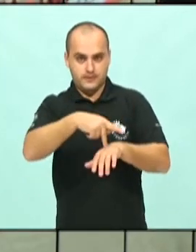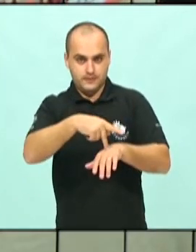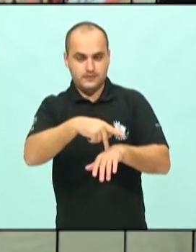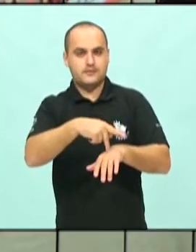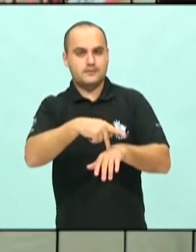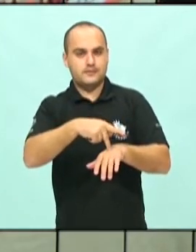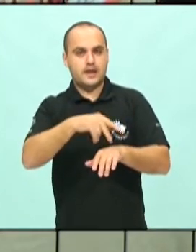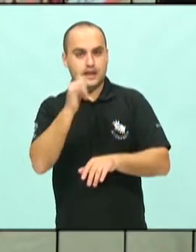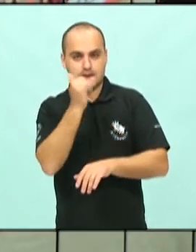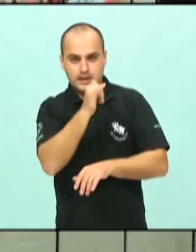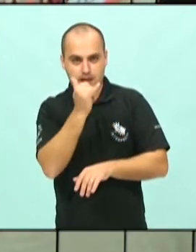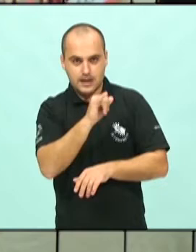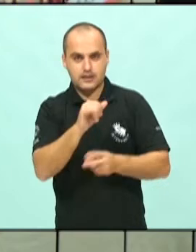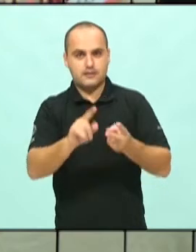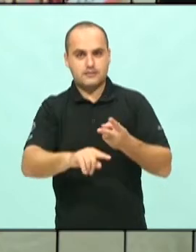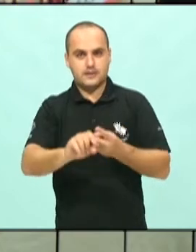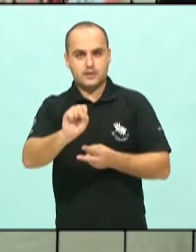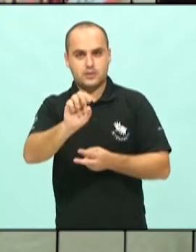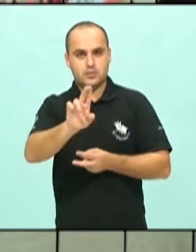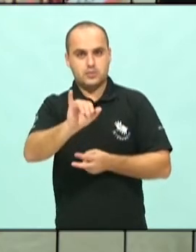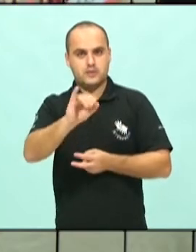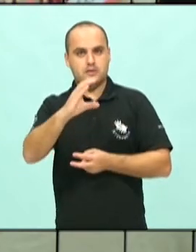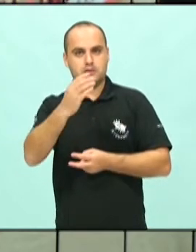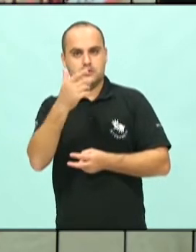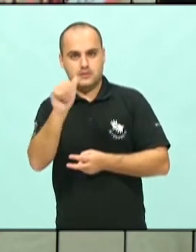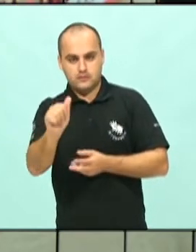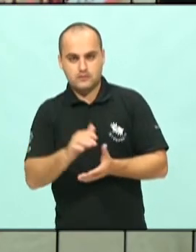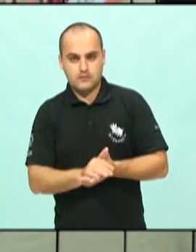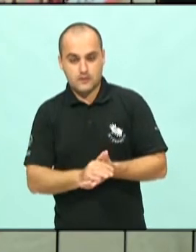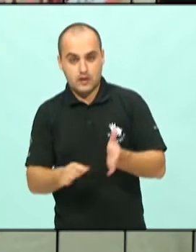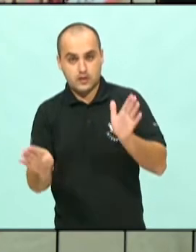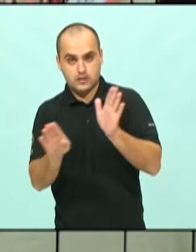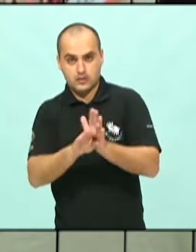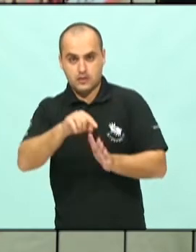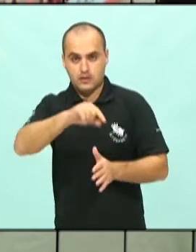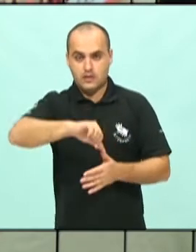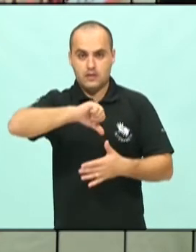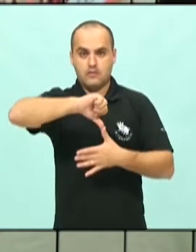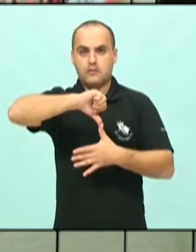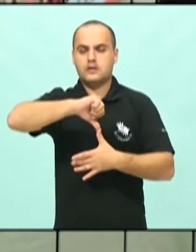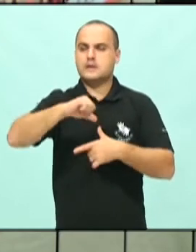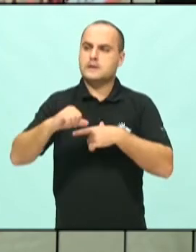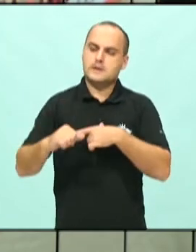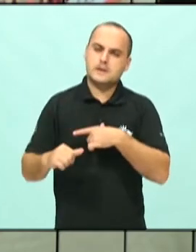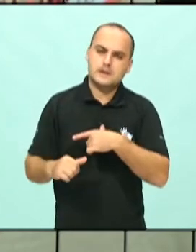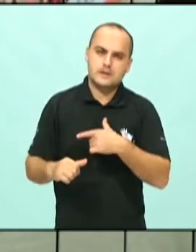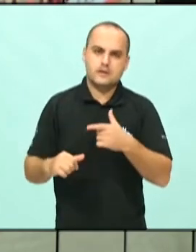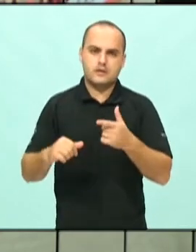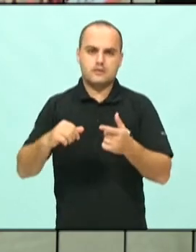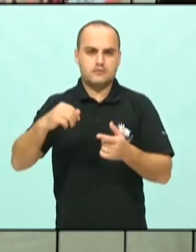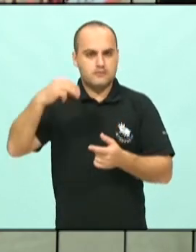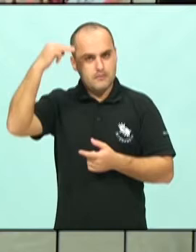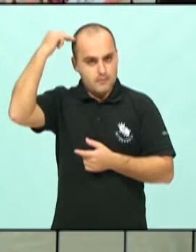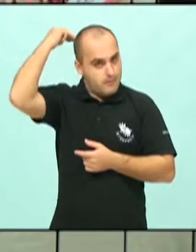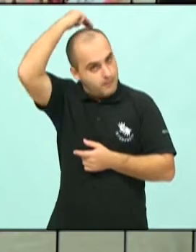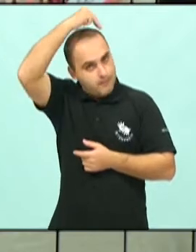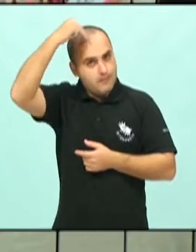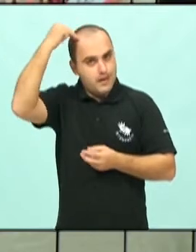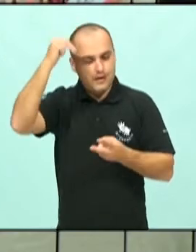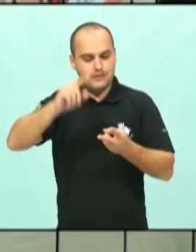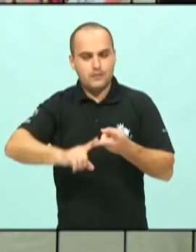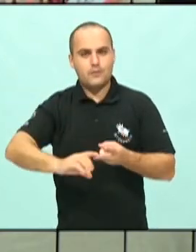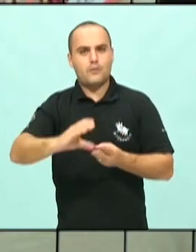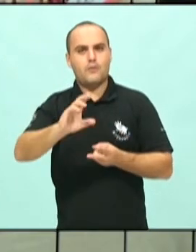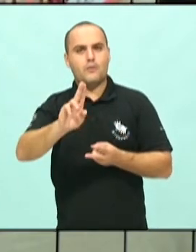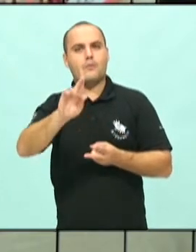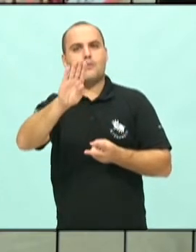Suíça. E aí, chegando na América, tínhamos violonistas do México, de Cuba,